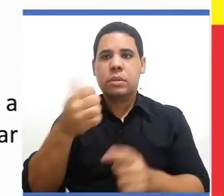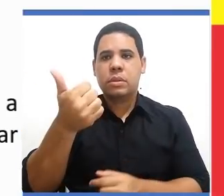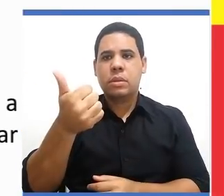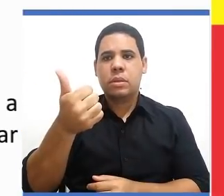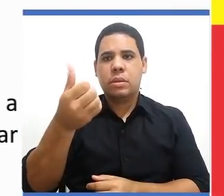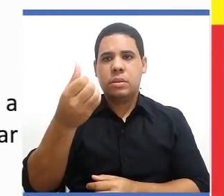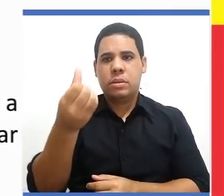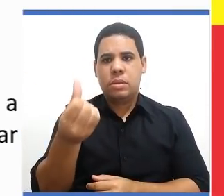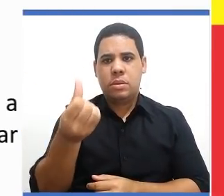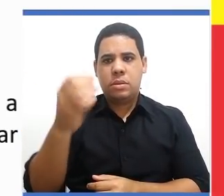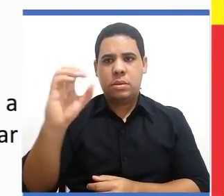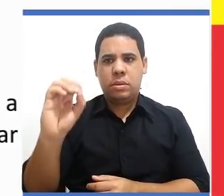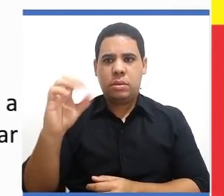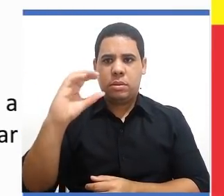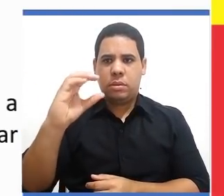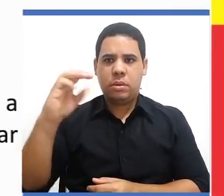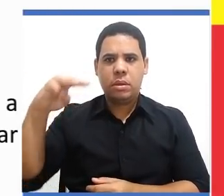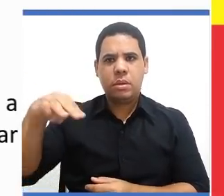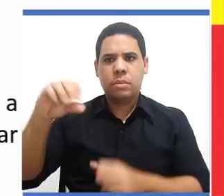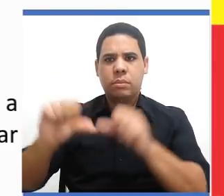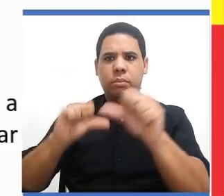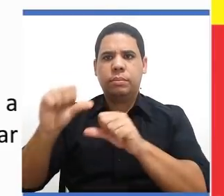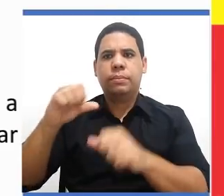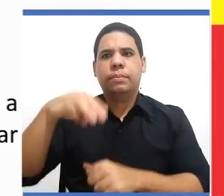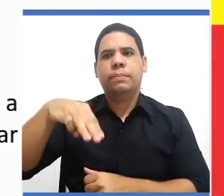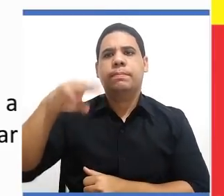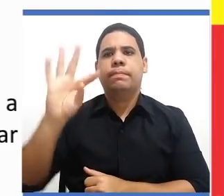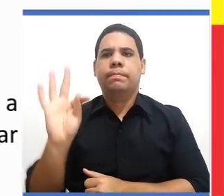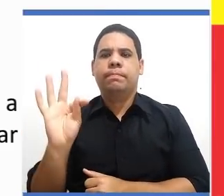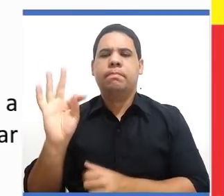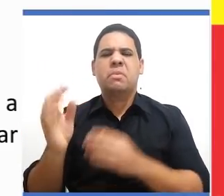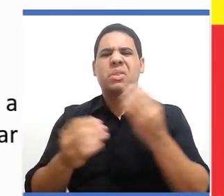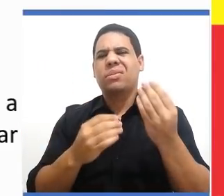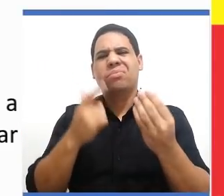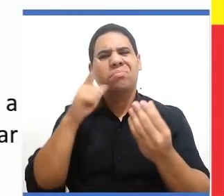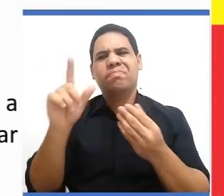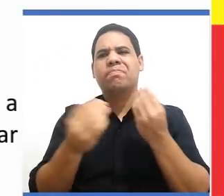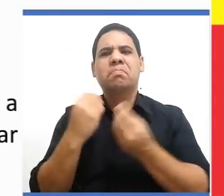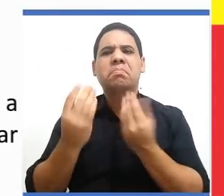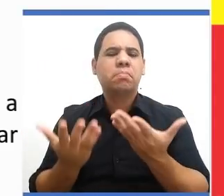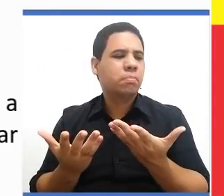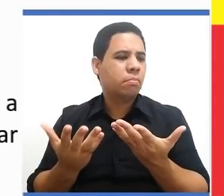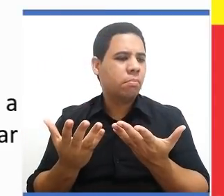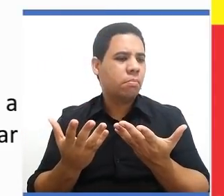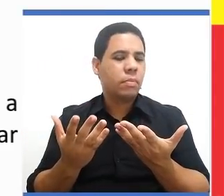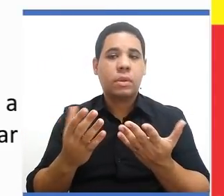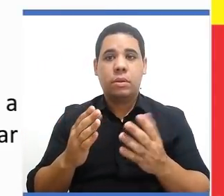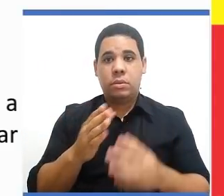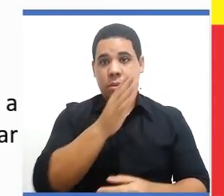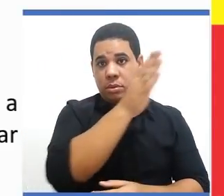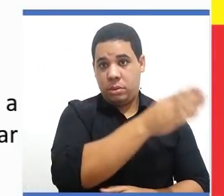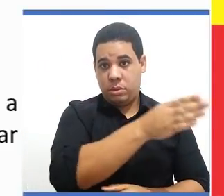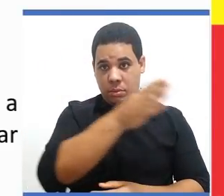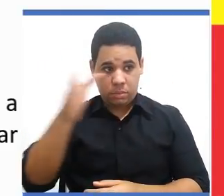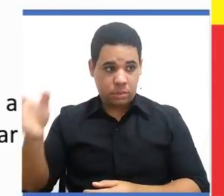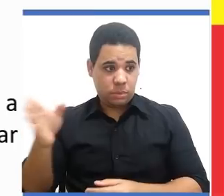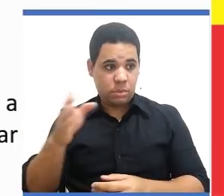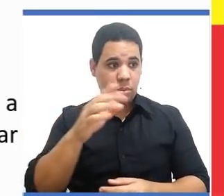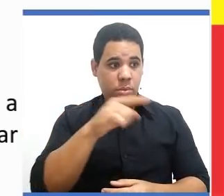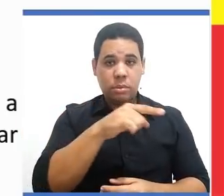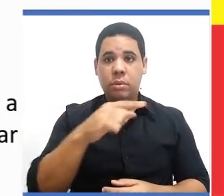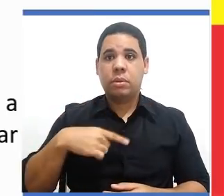centímetros para metro. Agora, como é que eu faço isso? Então, ó, da esquerda para a direita, nós temos o